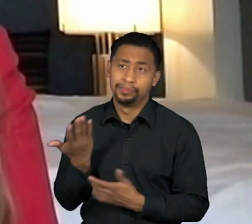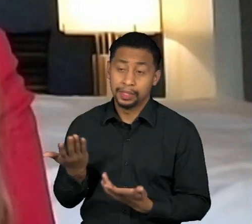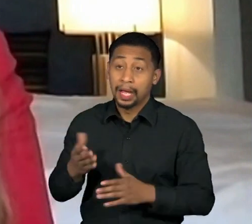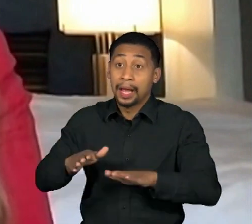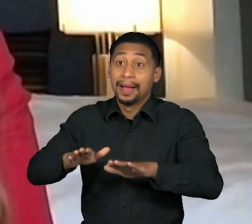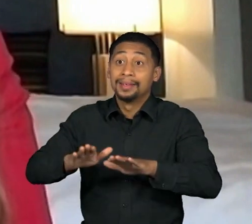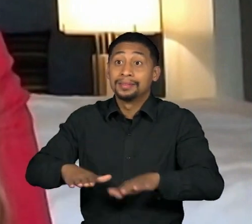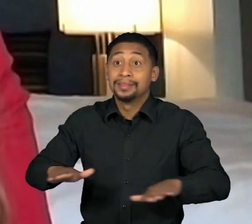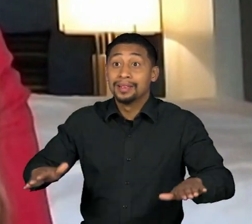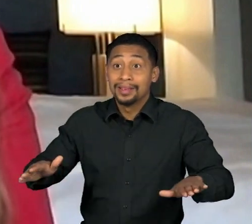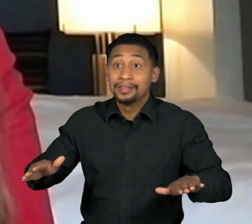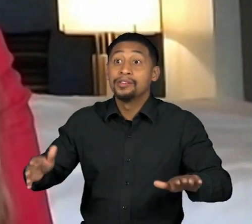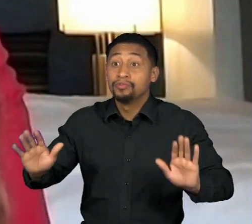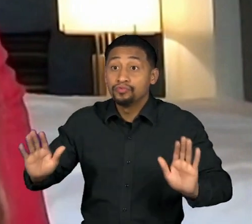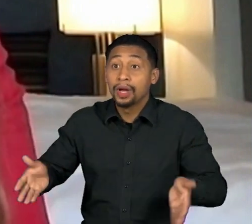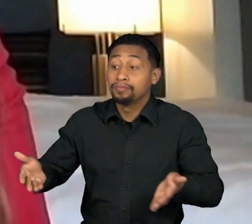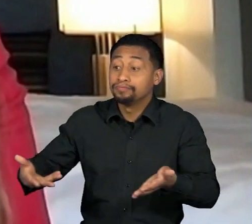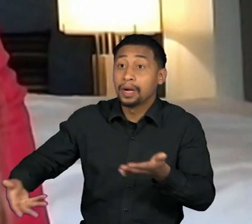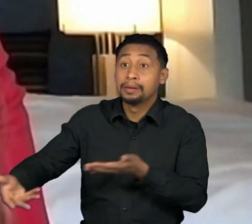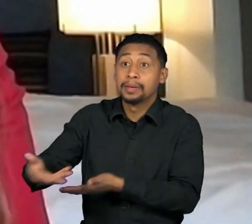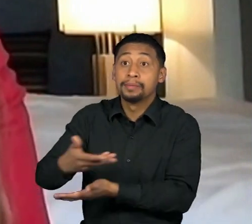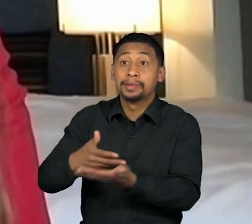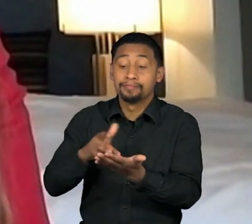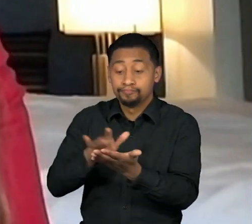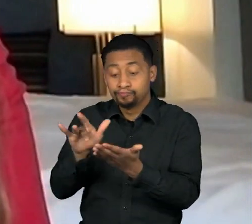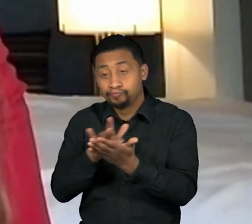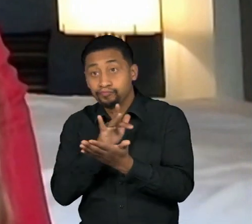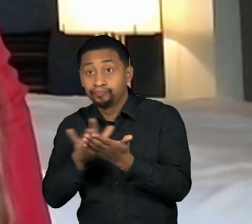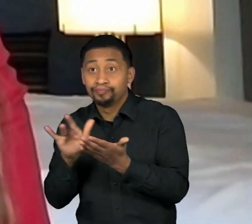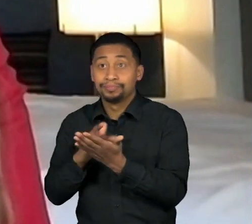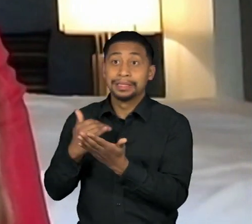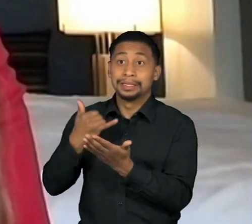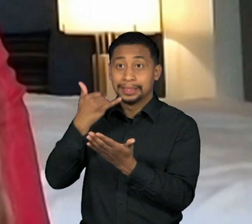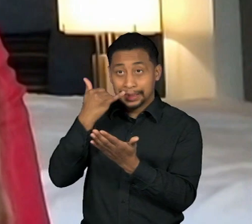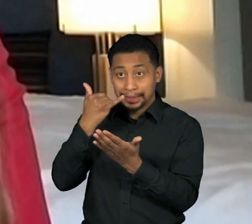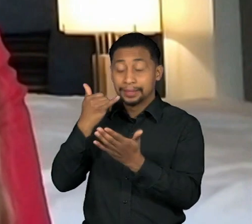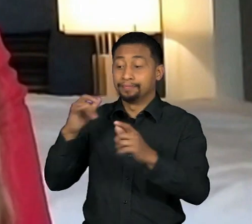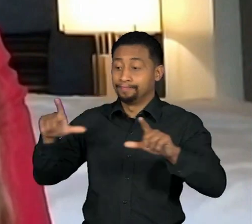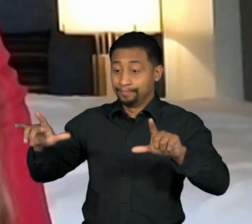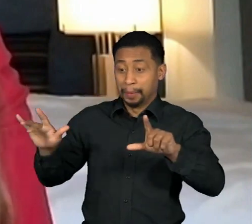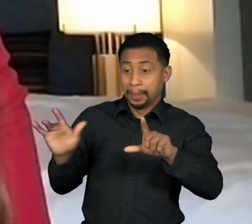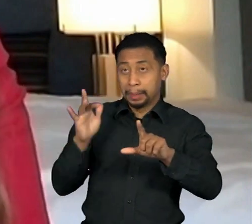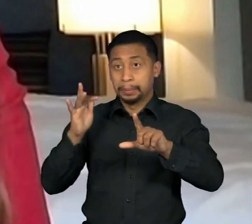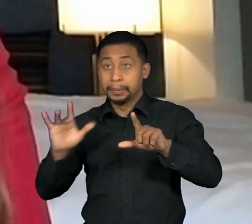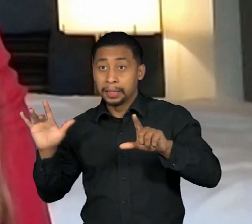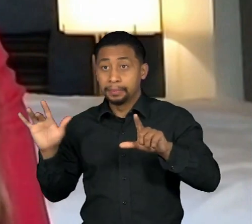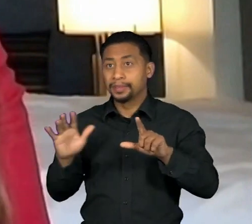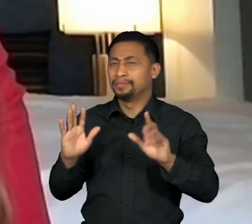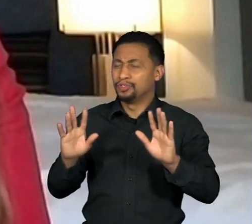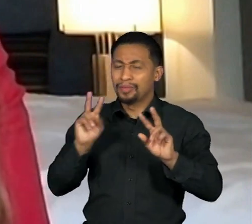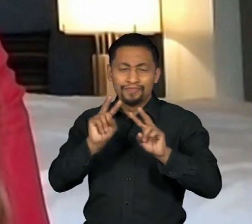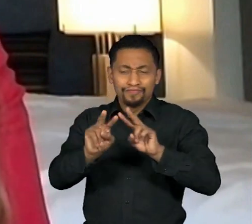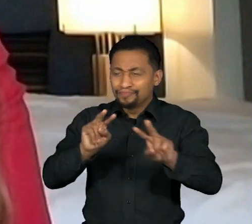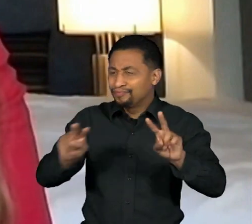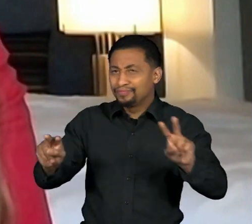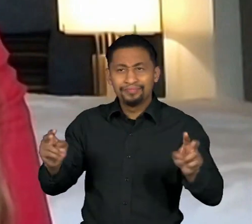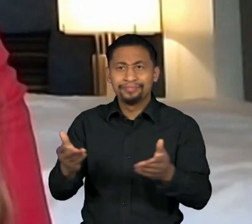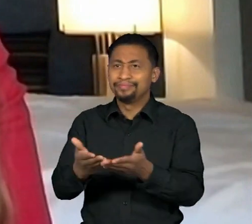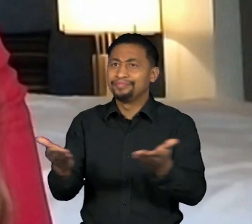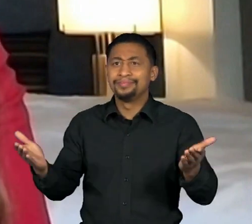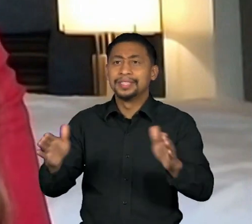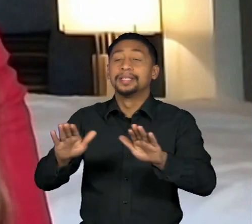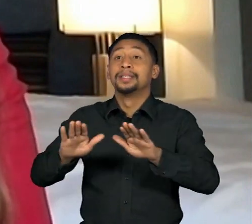já interagem com smartphone, com tablet, né? Eu já vi vários exemplos